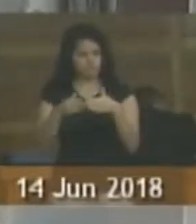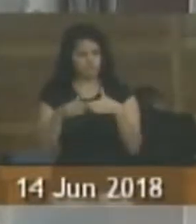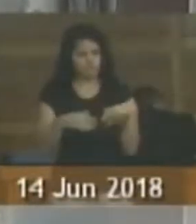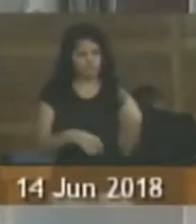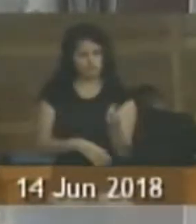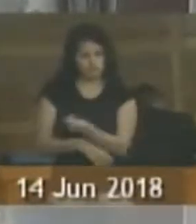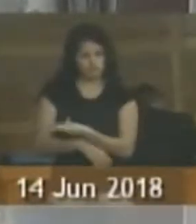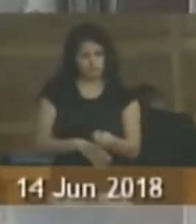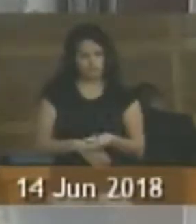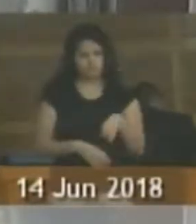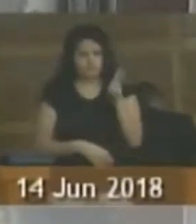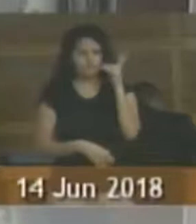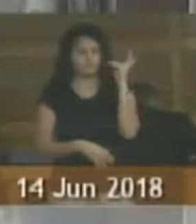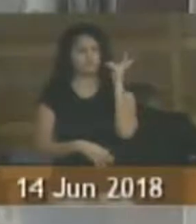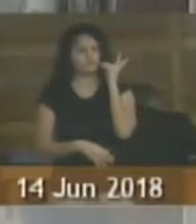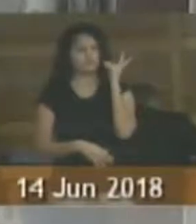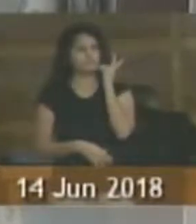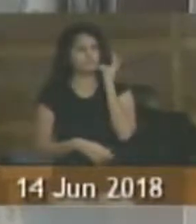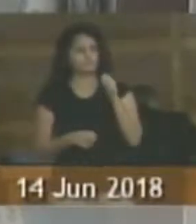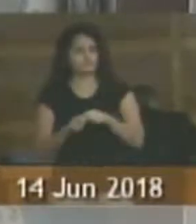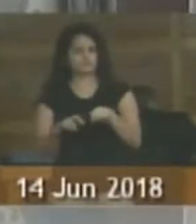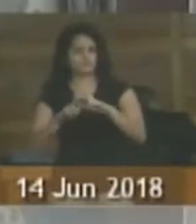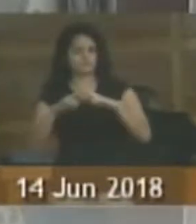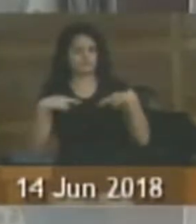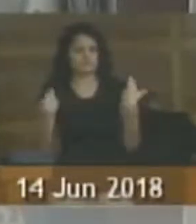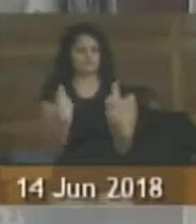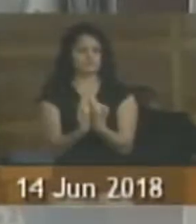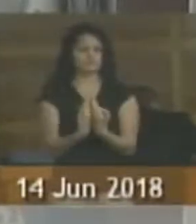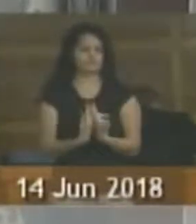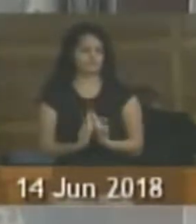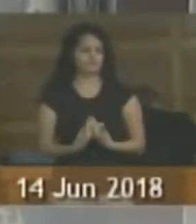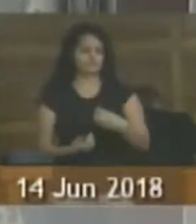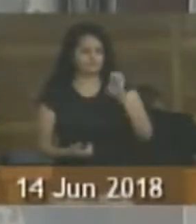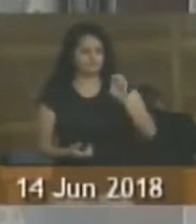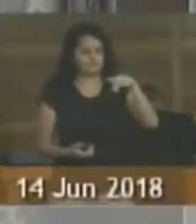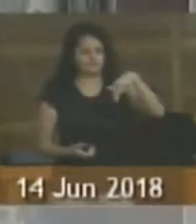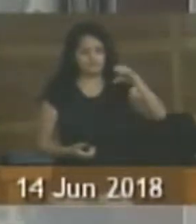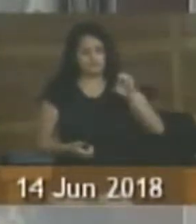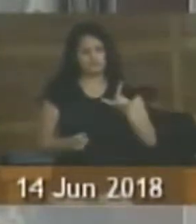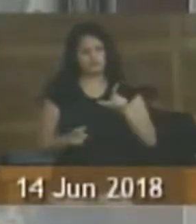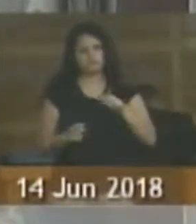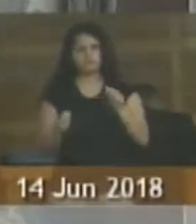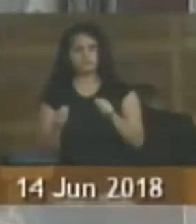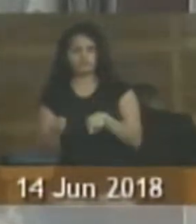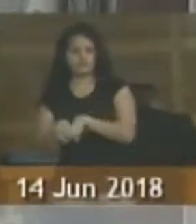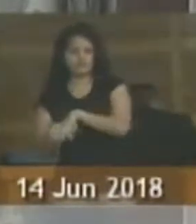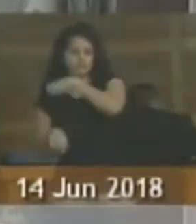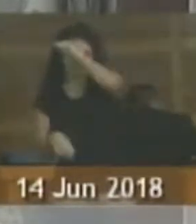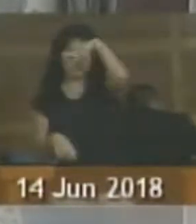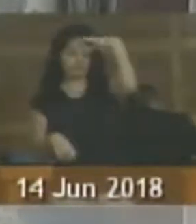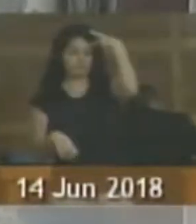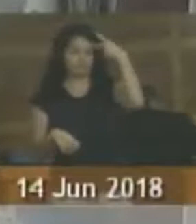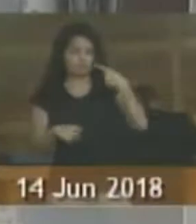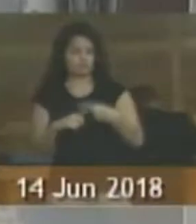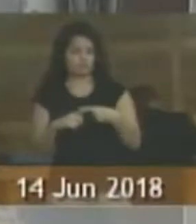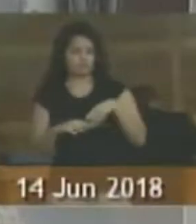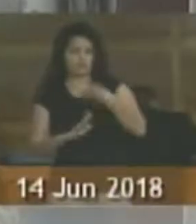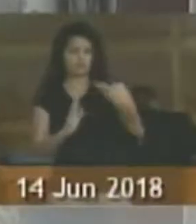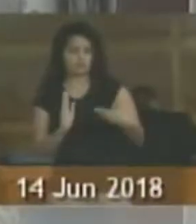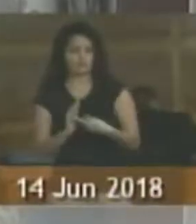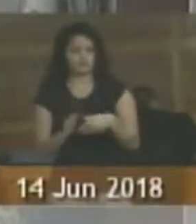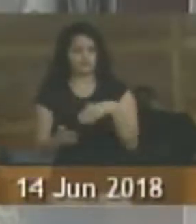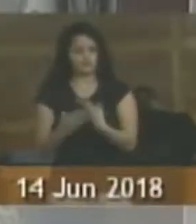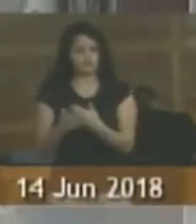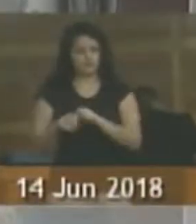vocês, vereadores, uma audiência pública entre Enel e prefeitura, porque tudo naquela escola queima.